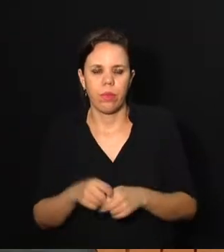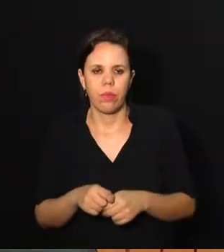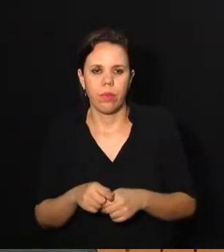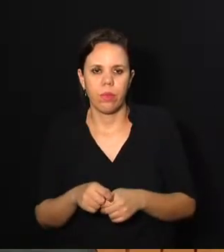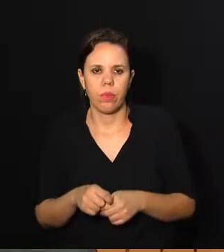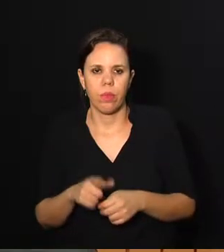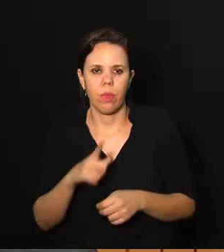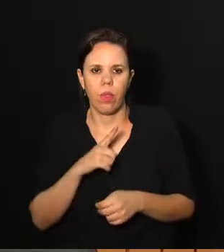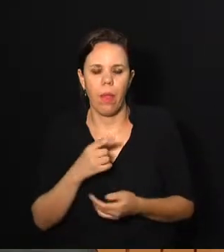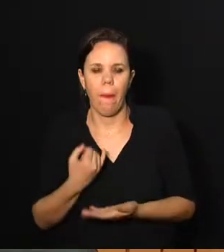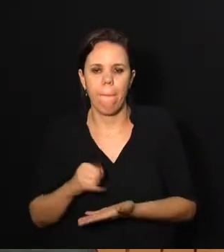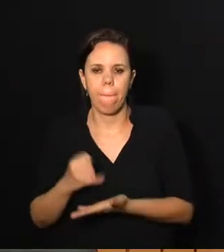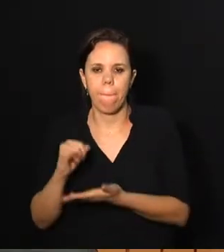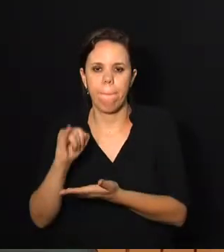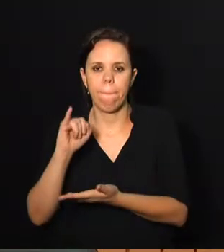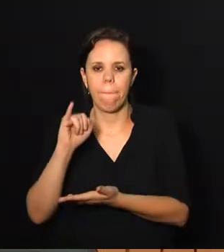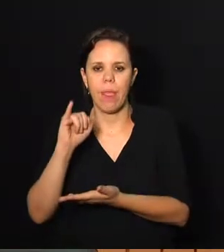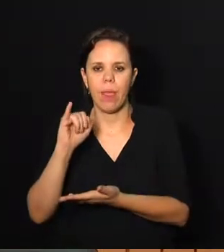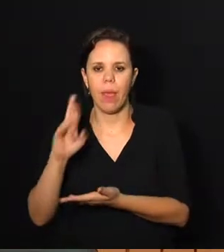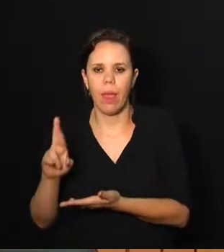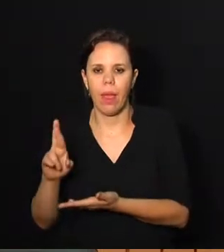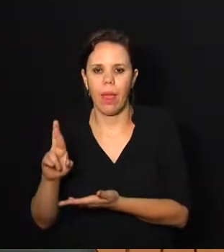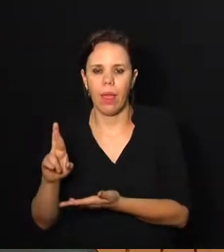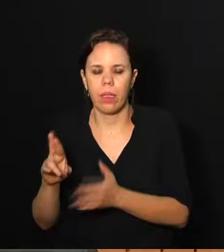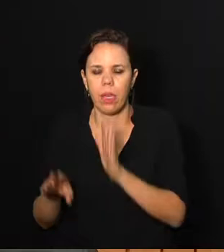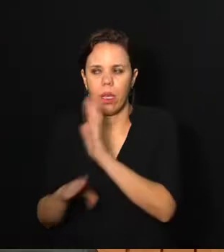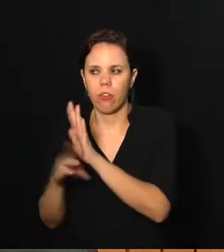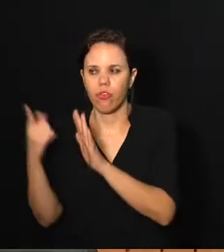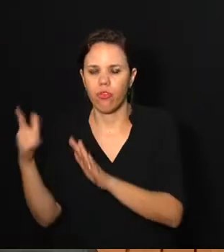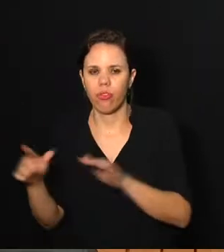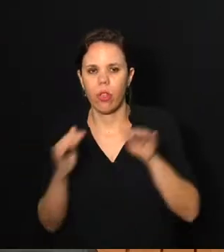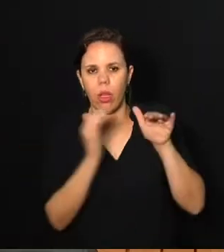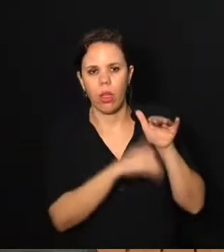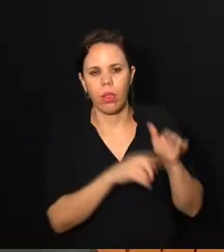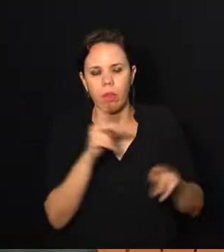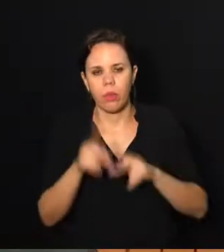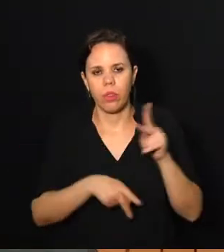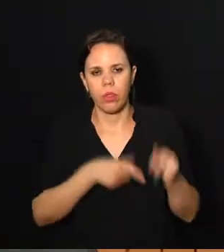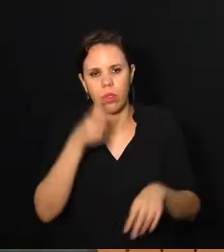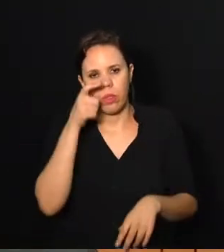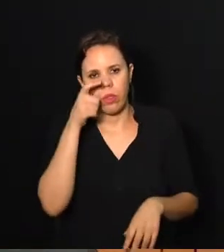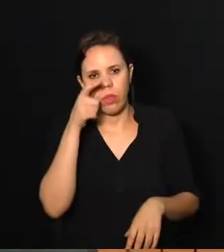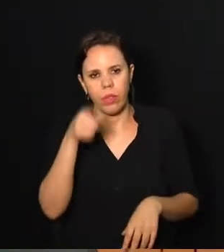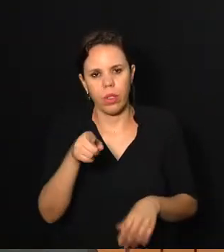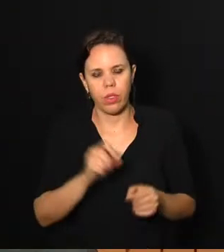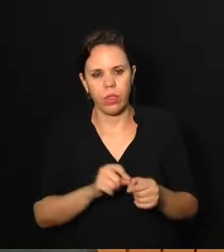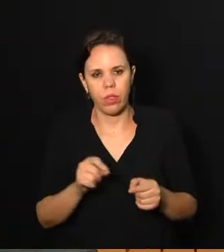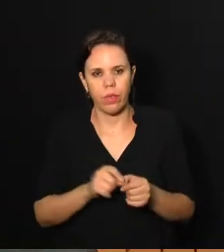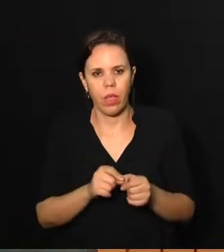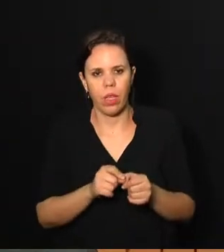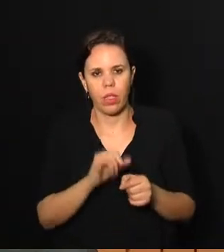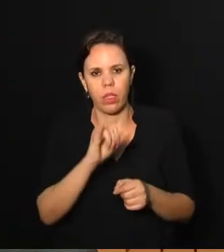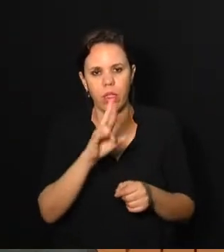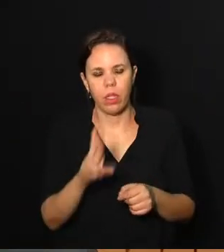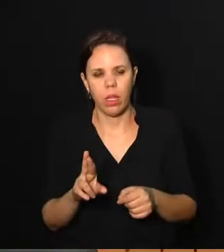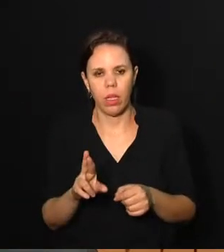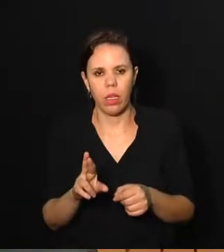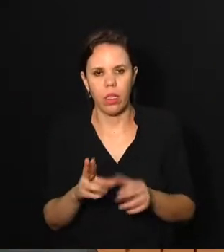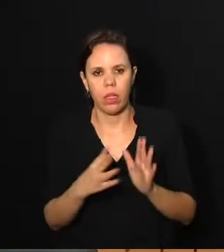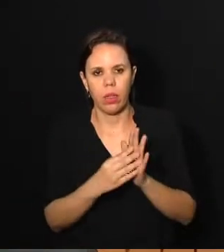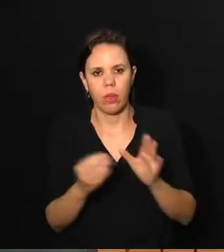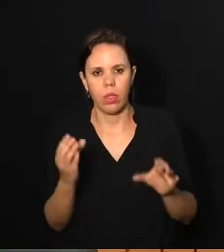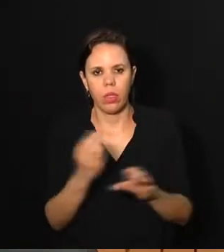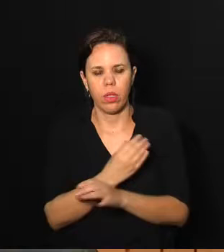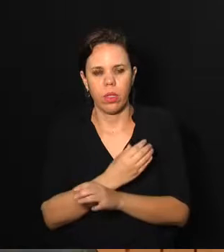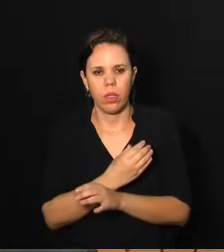parte do seu imposto de renda e destinem para o fundo. Então, quem está nos assistindo, eventualmente faz a declaração do imposto de renda pelo modelo completo,